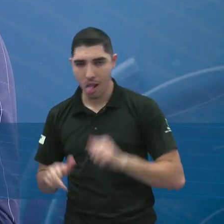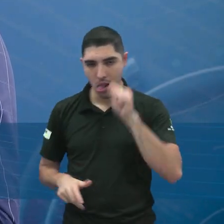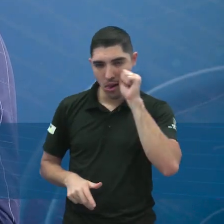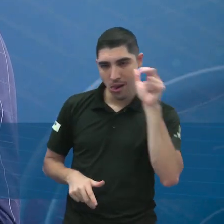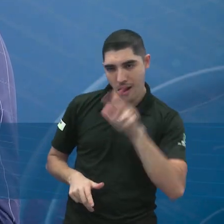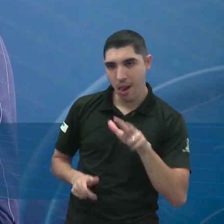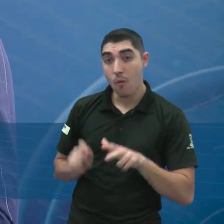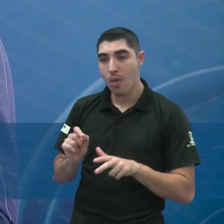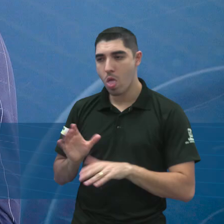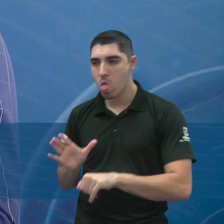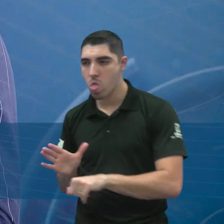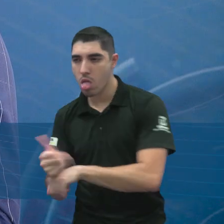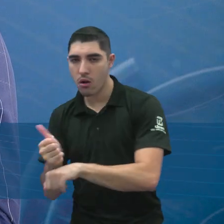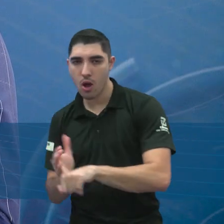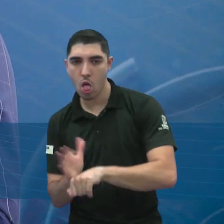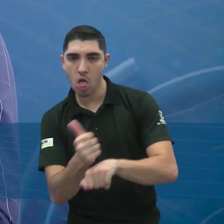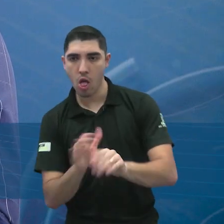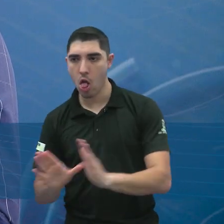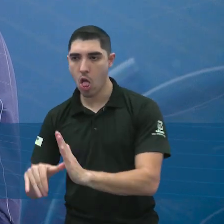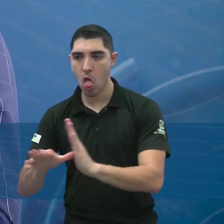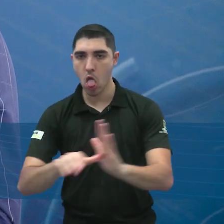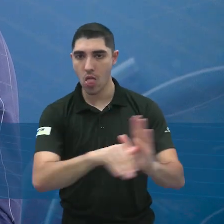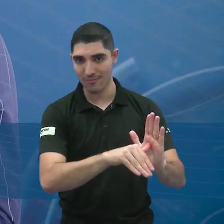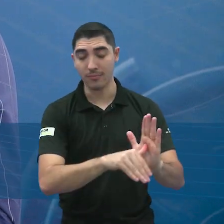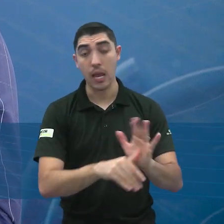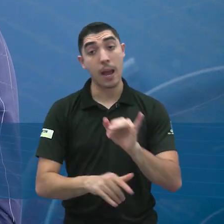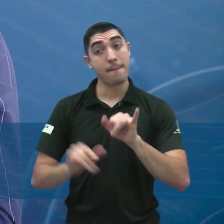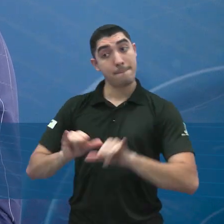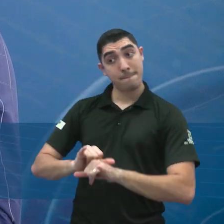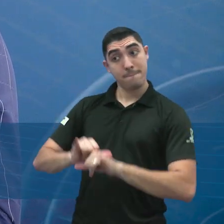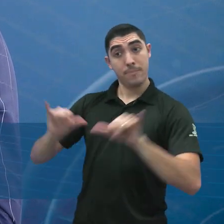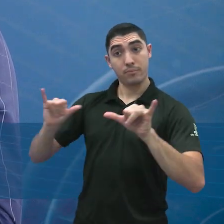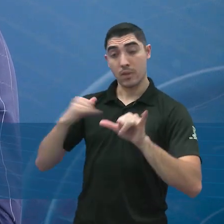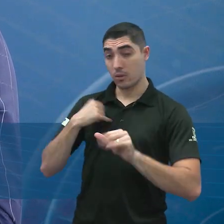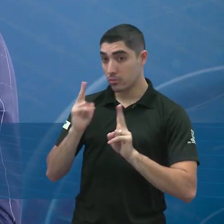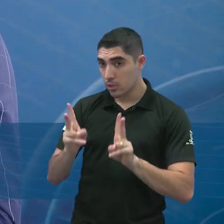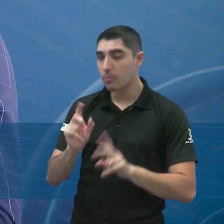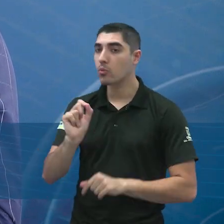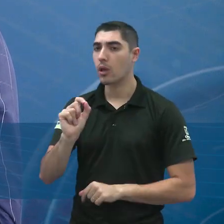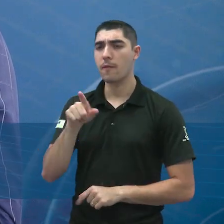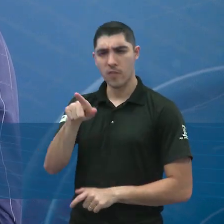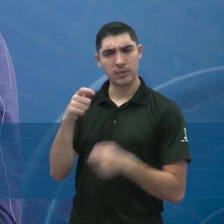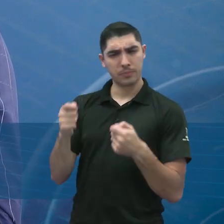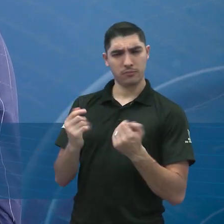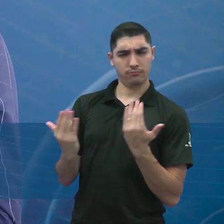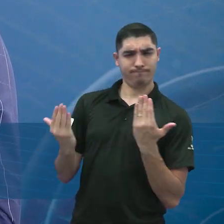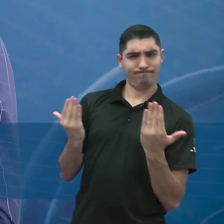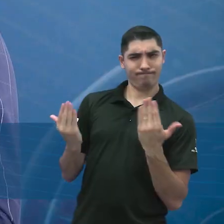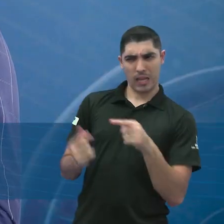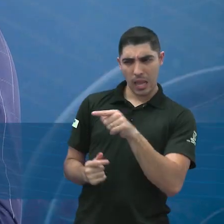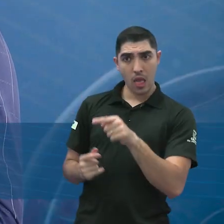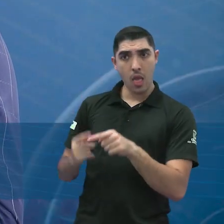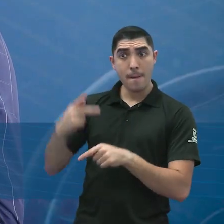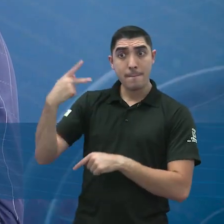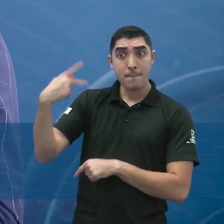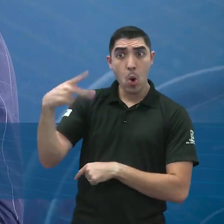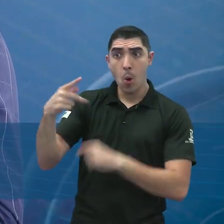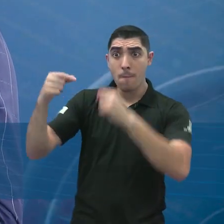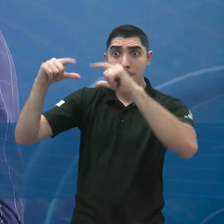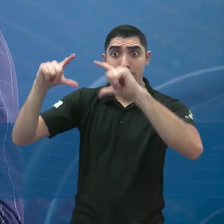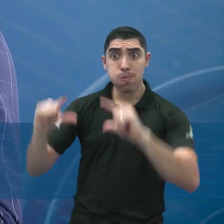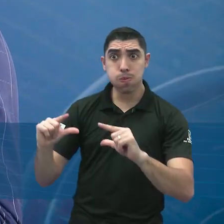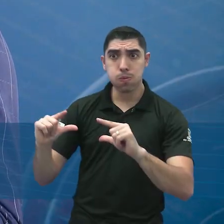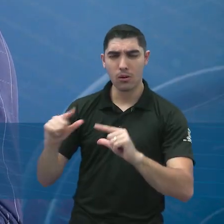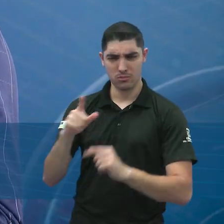golpe. O que eu sempre costumo dizer para os clientes e para os consumidores é de desconfiar quando tem aquelas ofertas super mirabolantes.